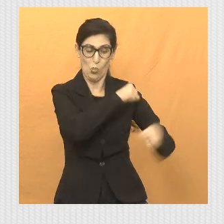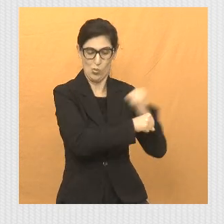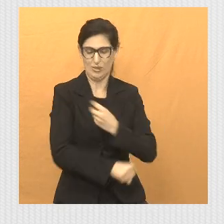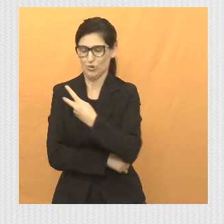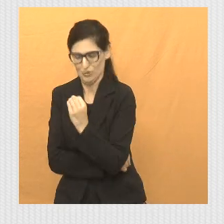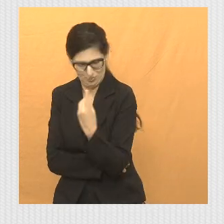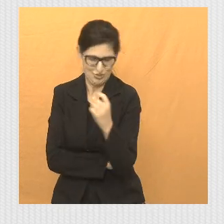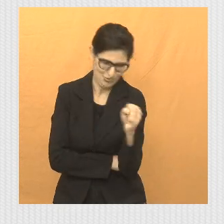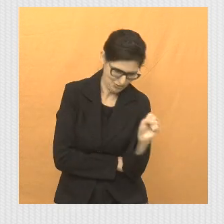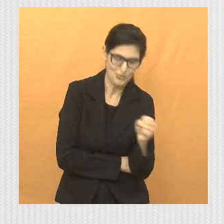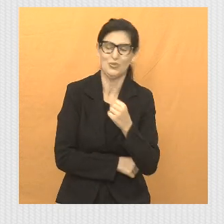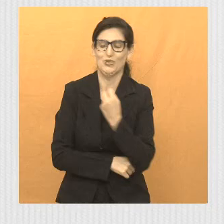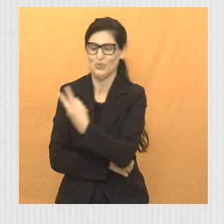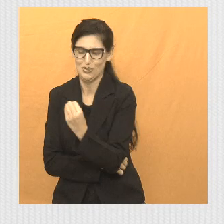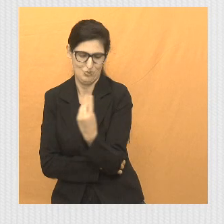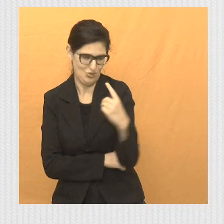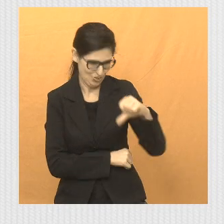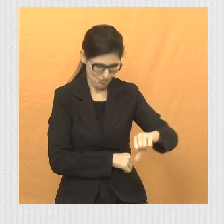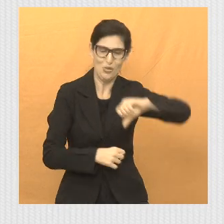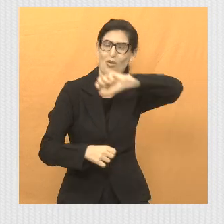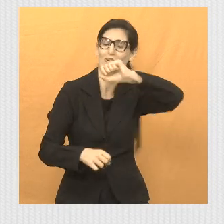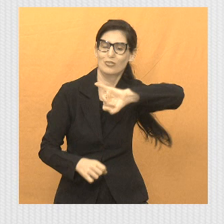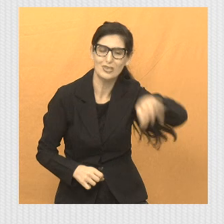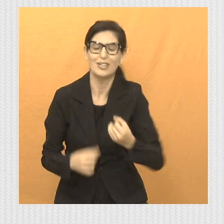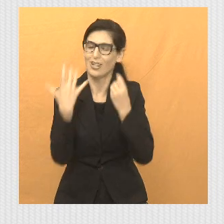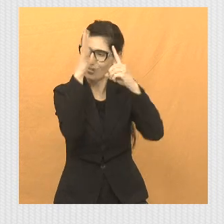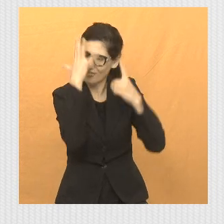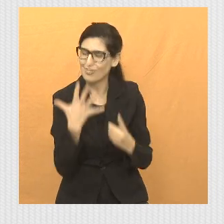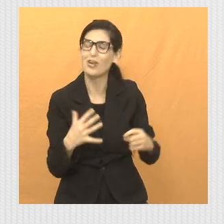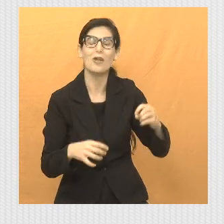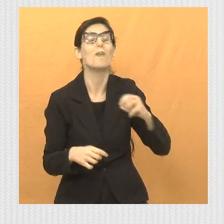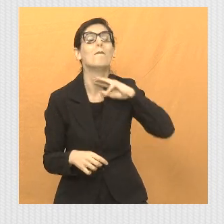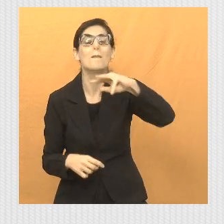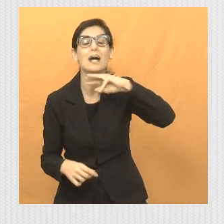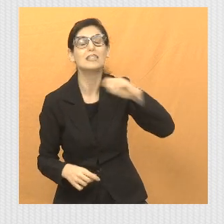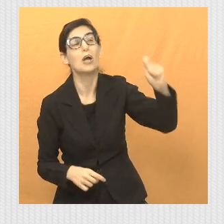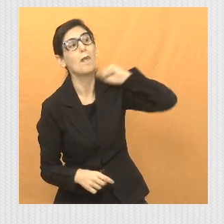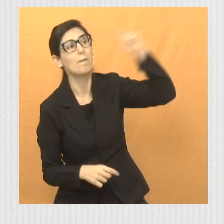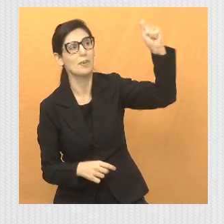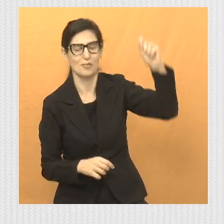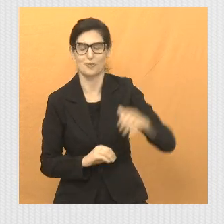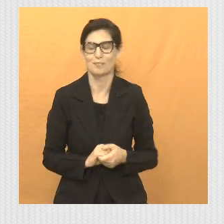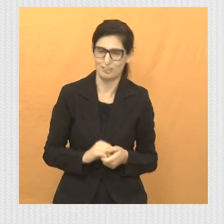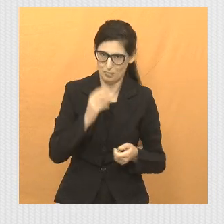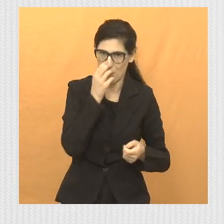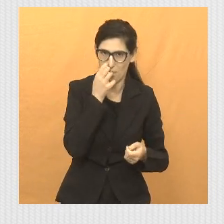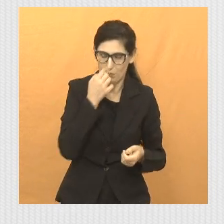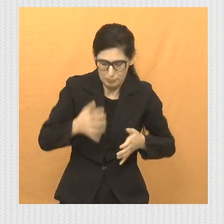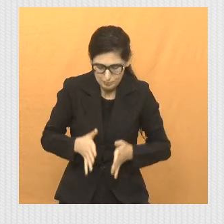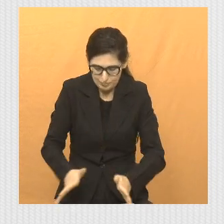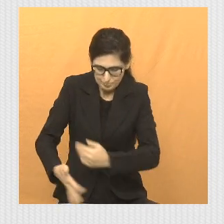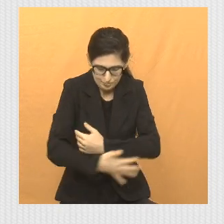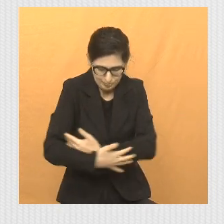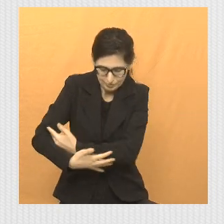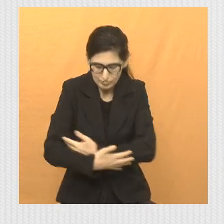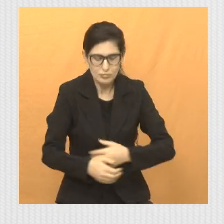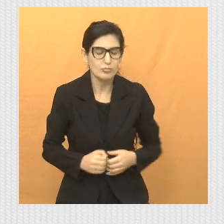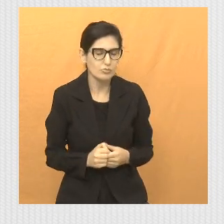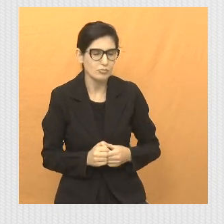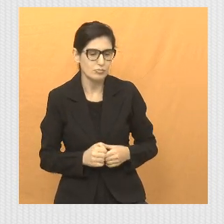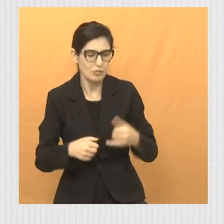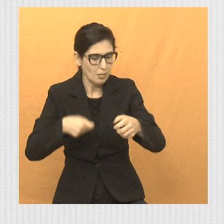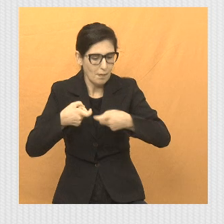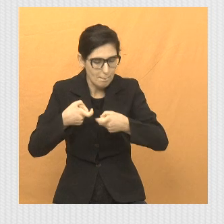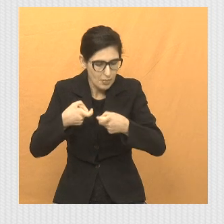2019. Com relação às consultas de pré-natal, nós, em 2018, realizamos